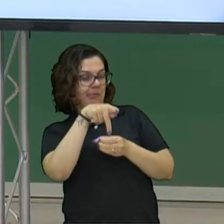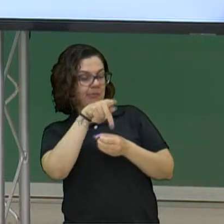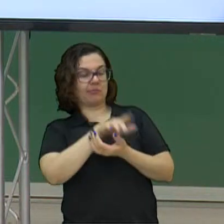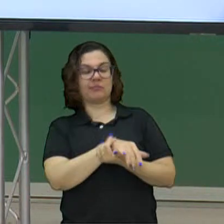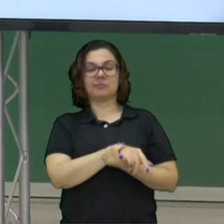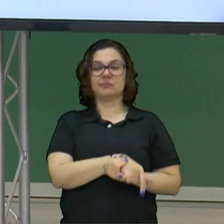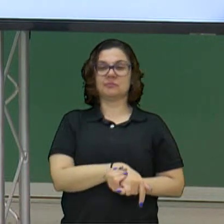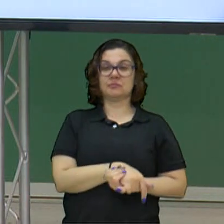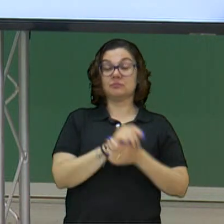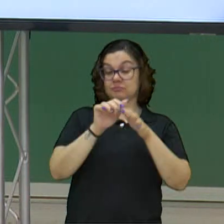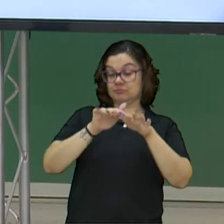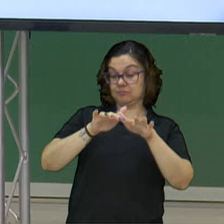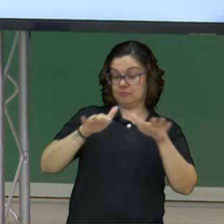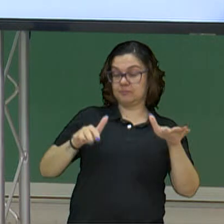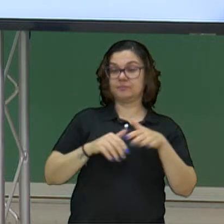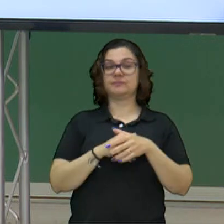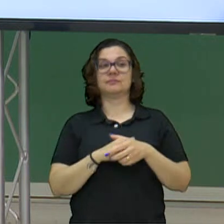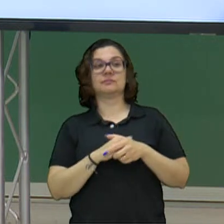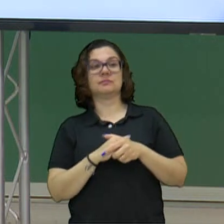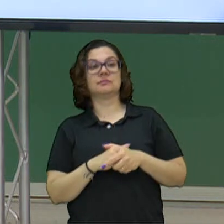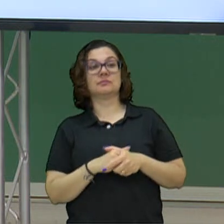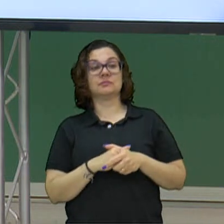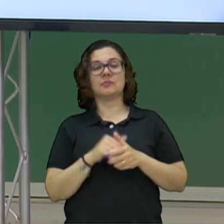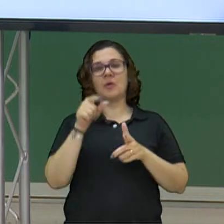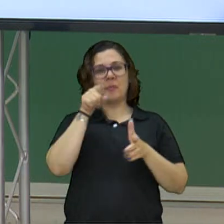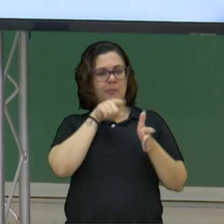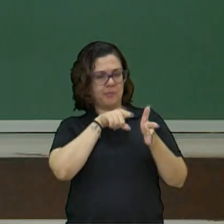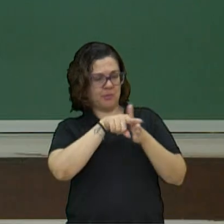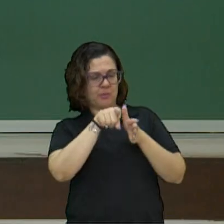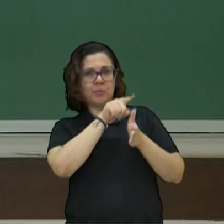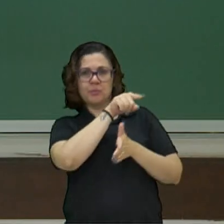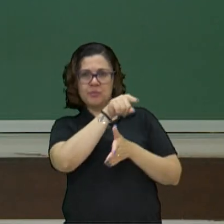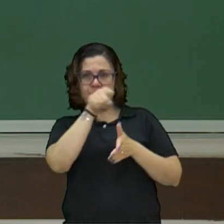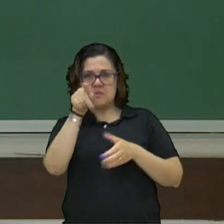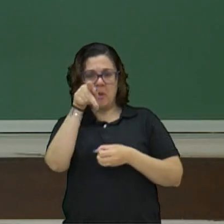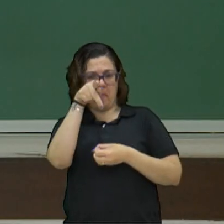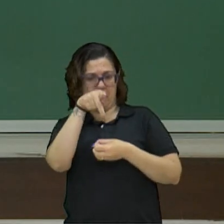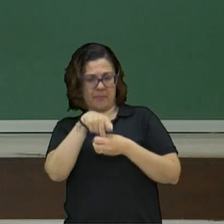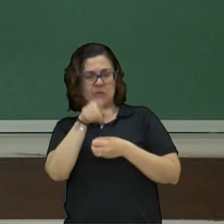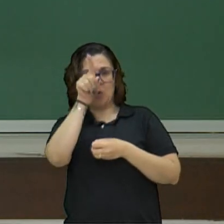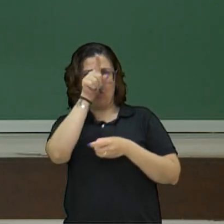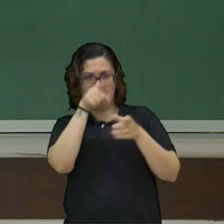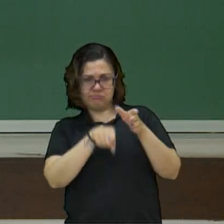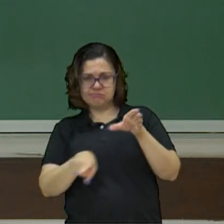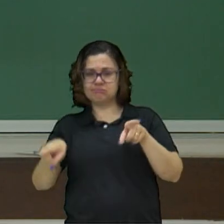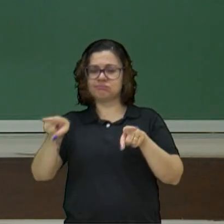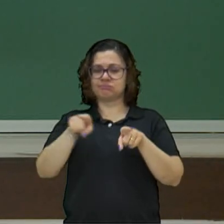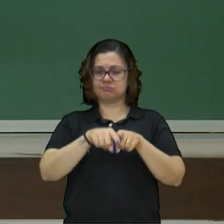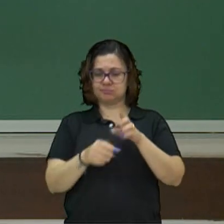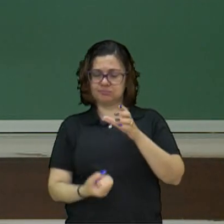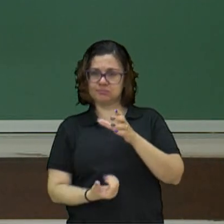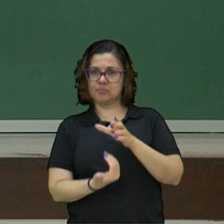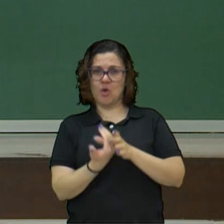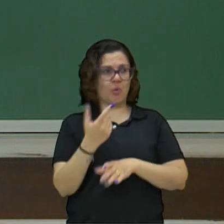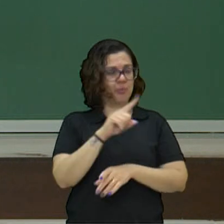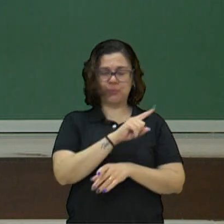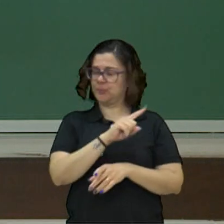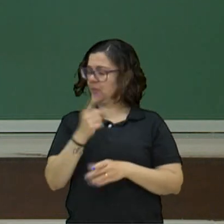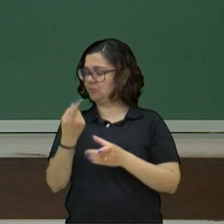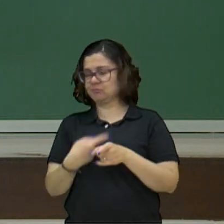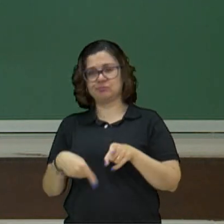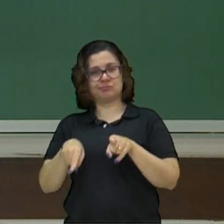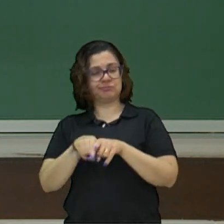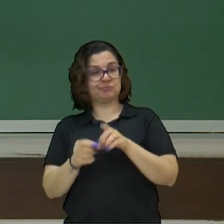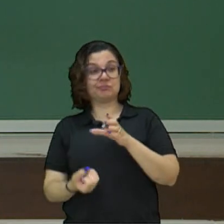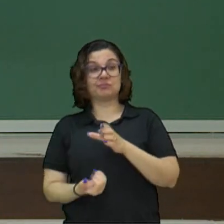de petróleo em alto-mar e pergunta vocês o petróleo é um recurso natural renovável ou não